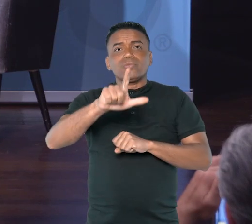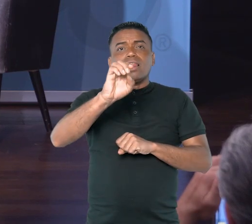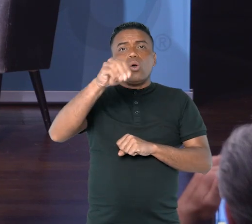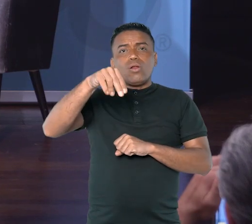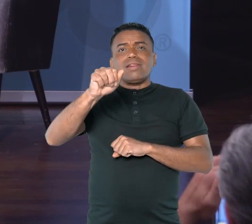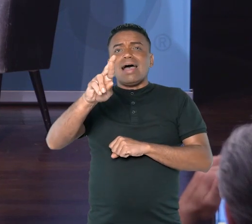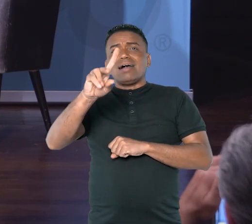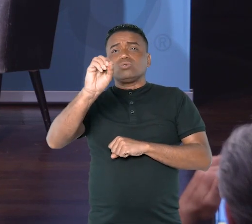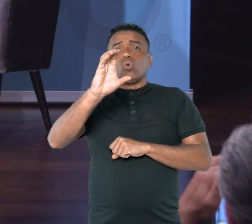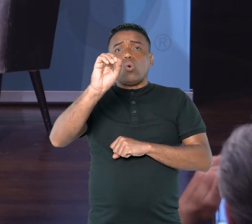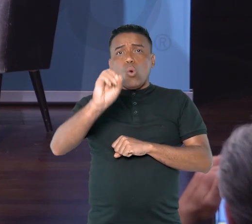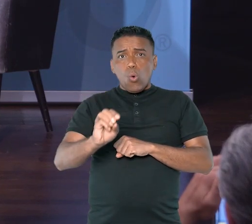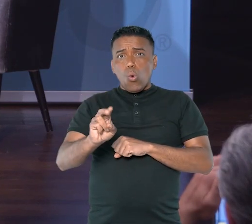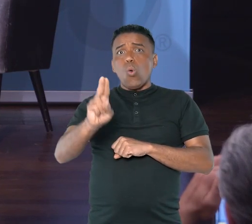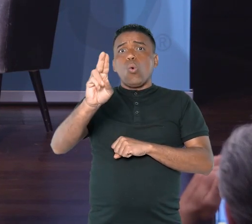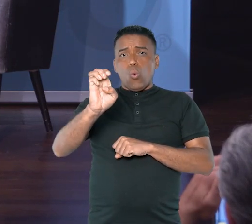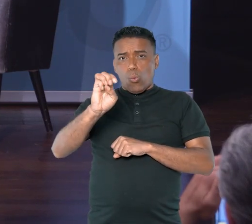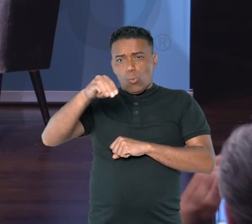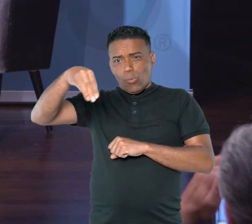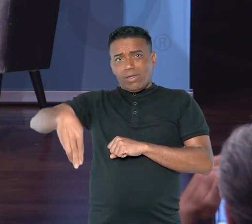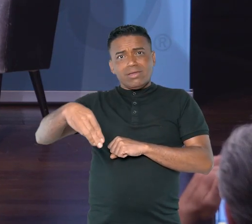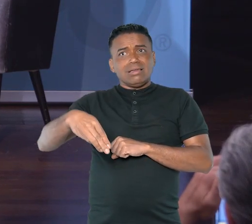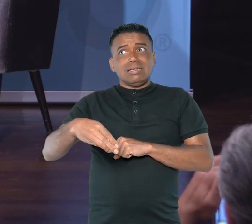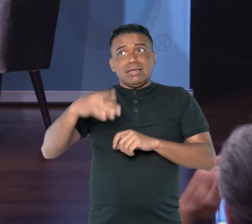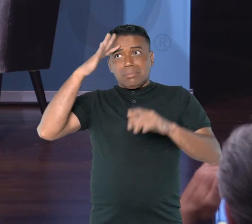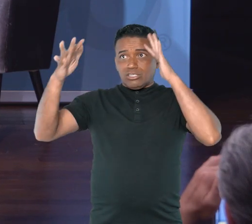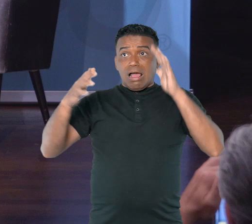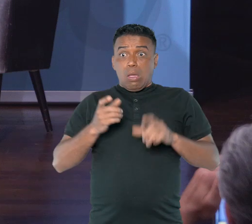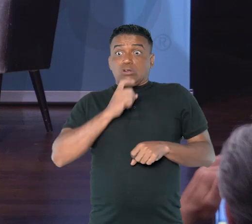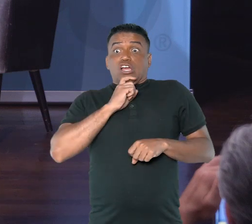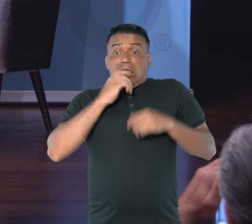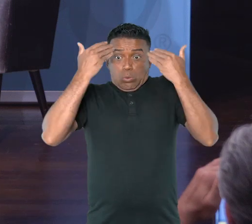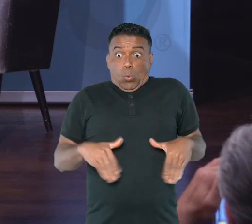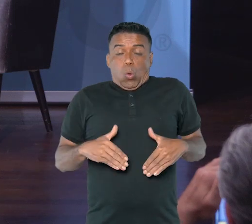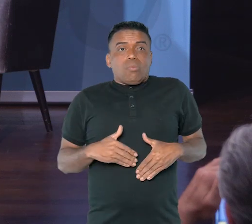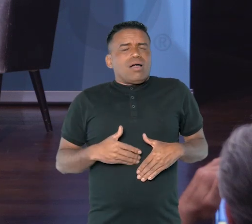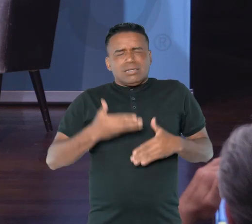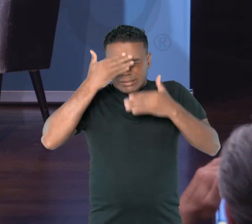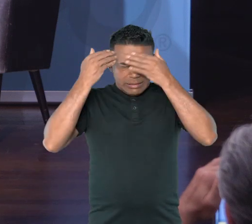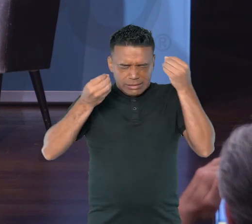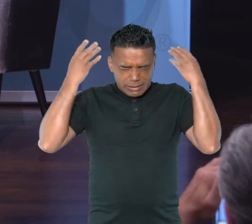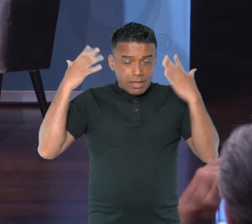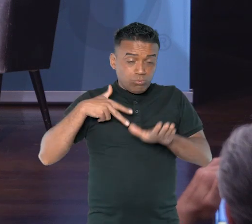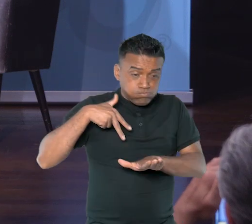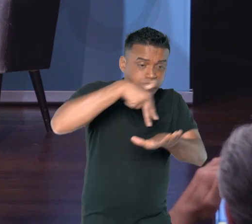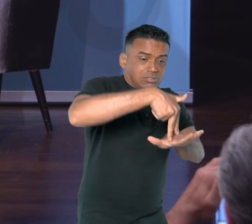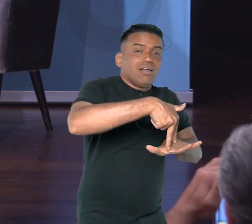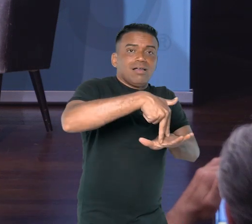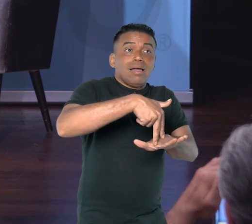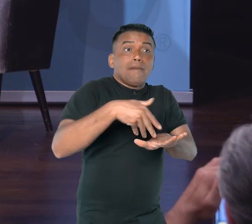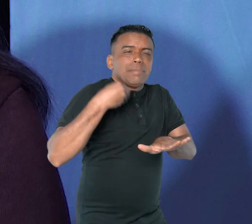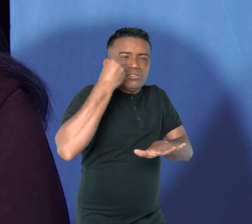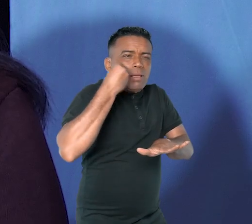Cohen. Imagino a possibilidade de sermos congelados ali no meio do nada. Afasto o pensamento e entro no trenó. Percebo que o primeiro teste